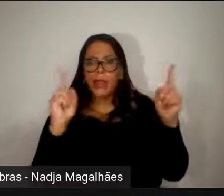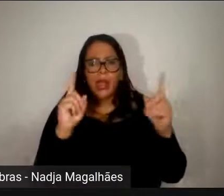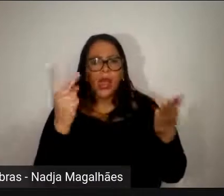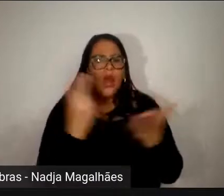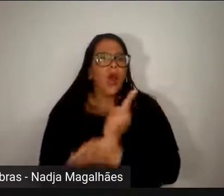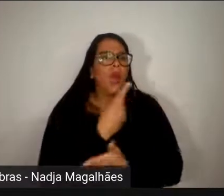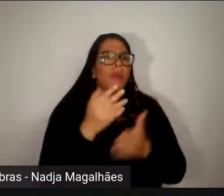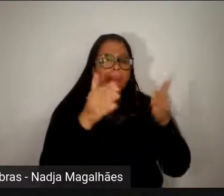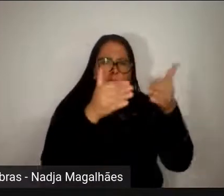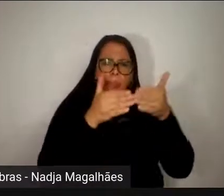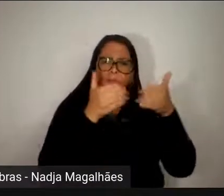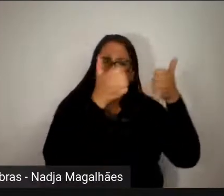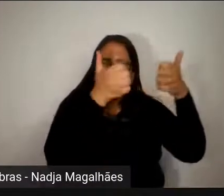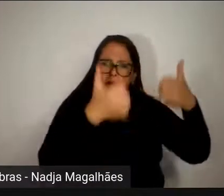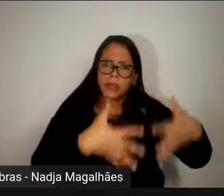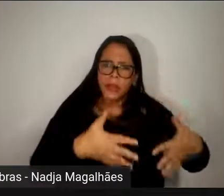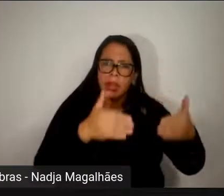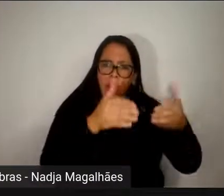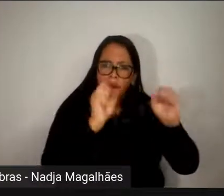falar um pouco sobre isso?